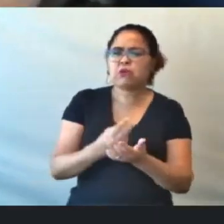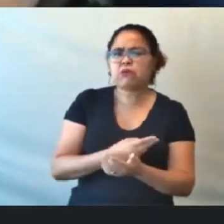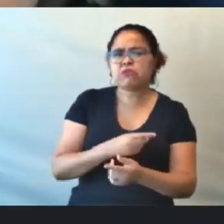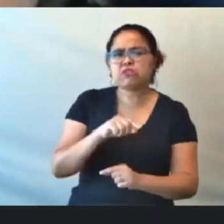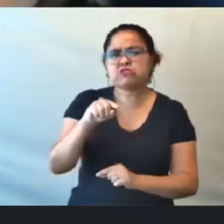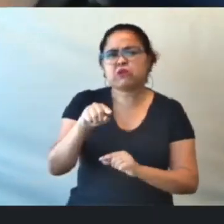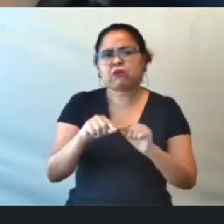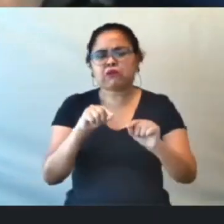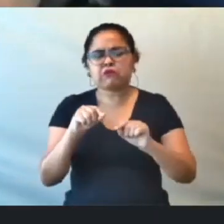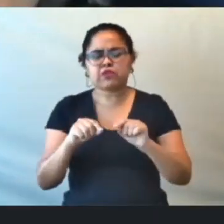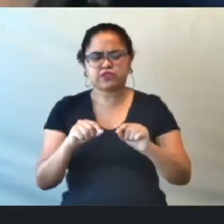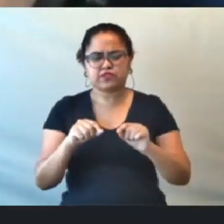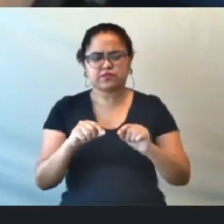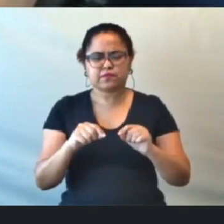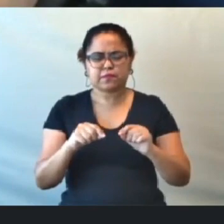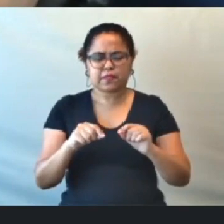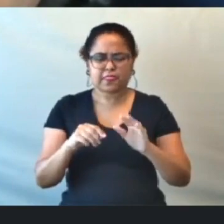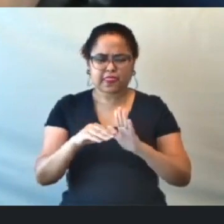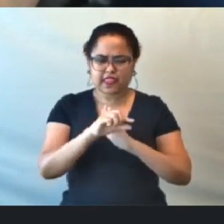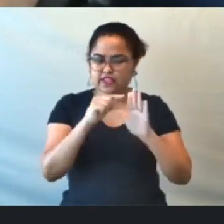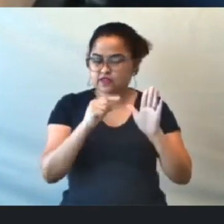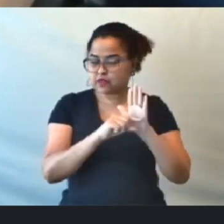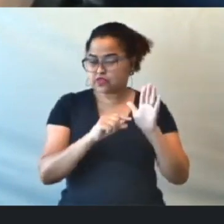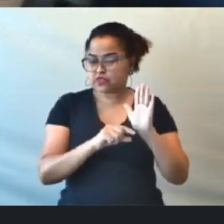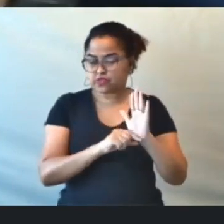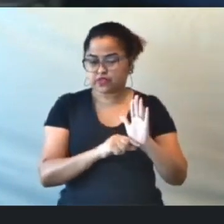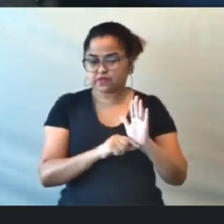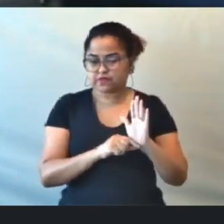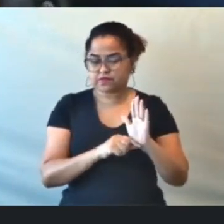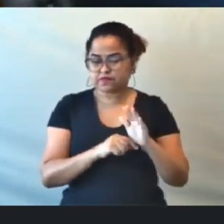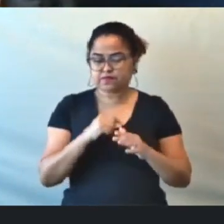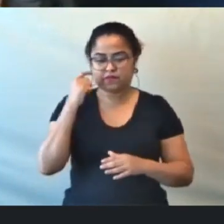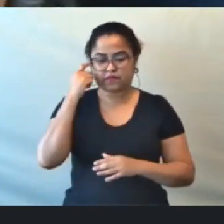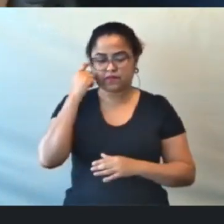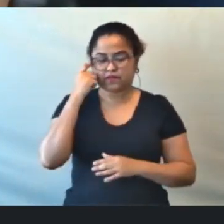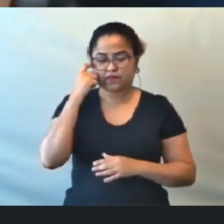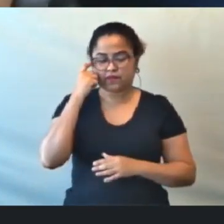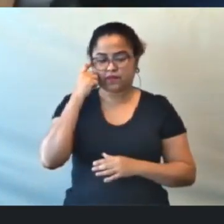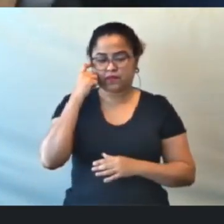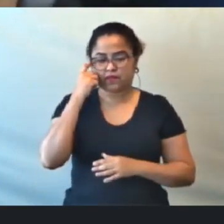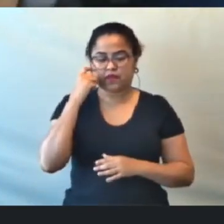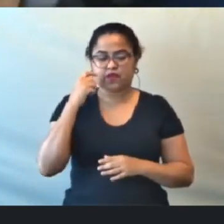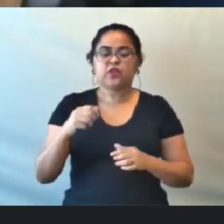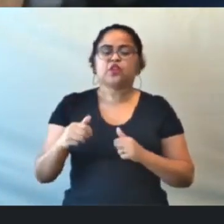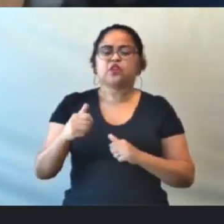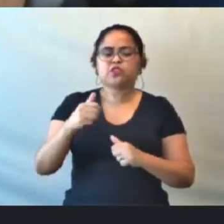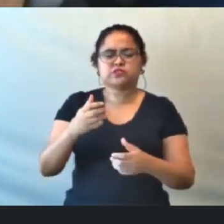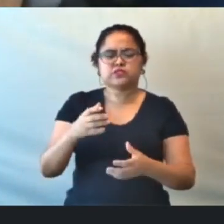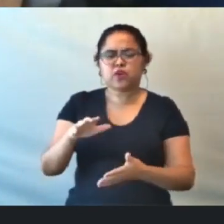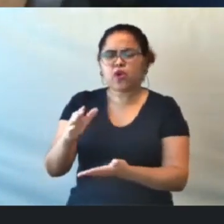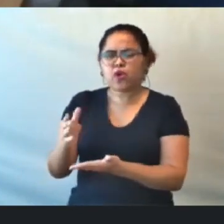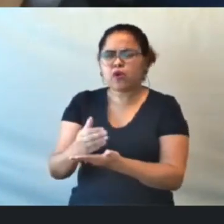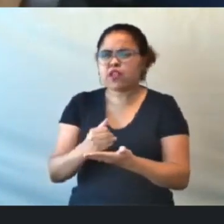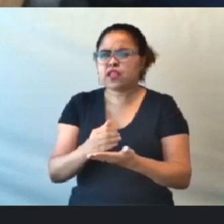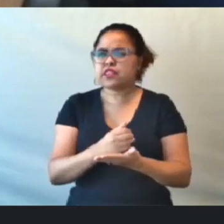Nós comentamos os dados do monitoramento feito pelo consórcio, usamos os dados do